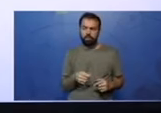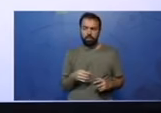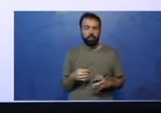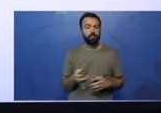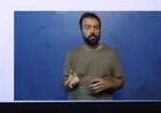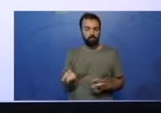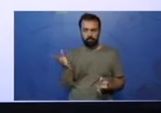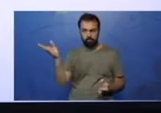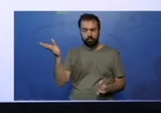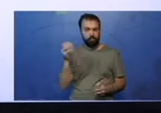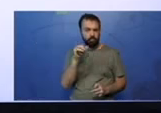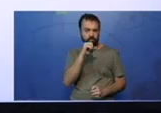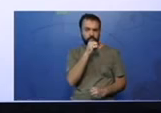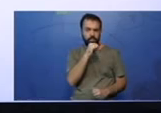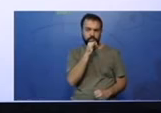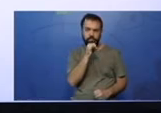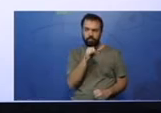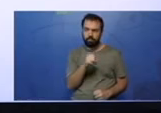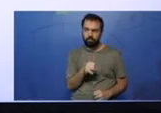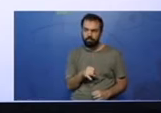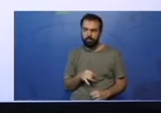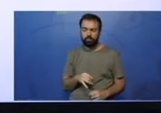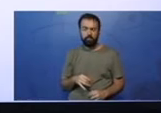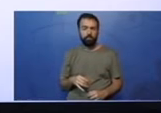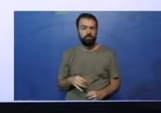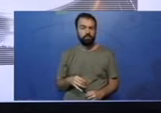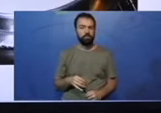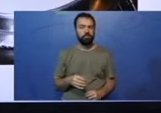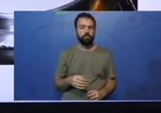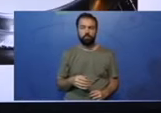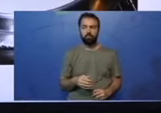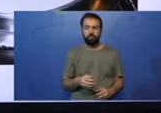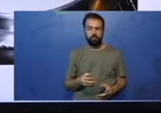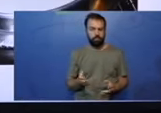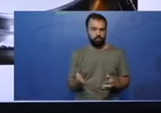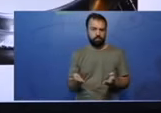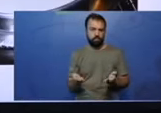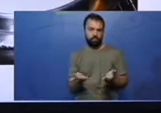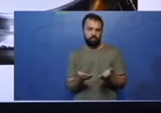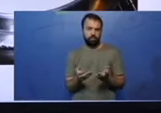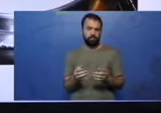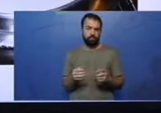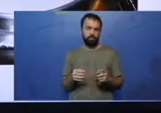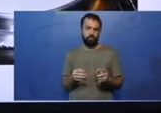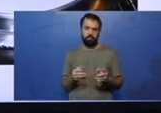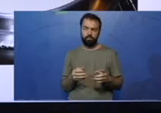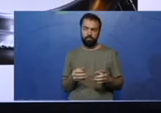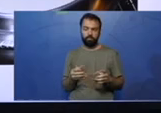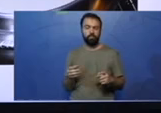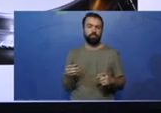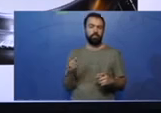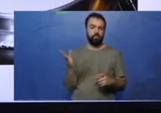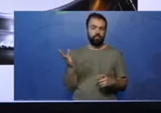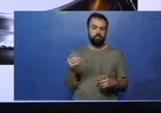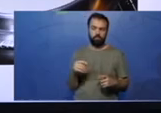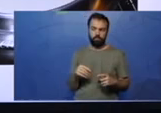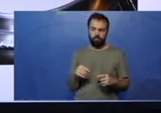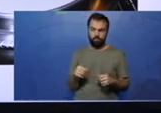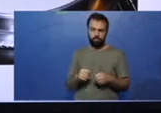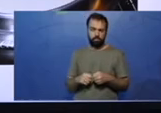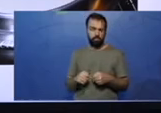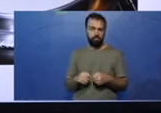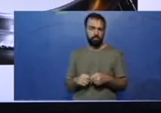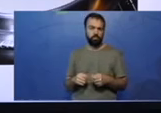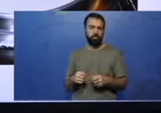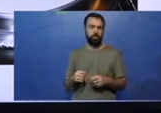exemplo aqui, mas que não está relacionado à pressão atmosférica, é o do banho-maria, que é uma técnica muito utilizada, né,